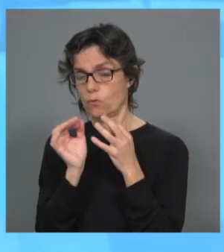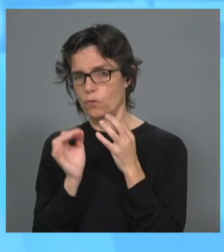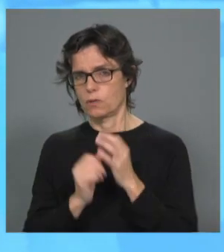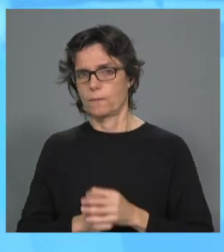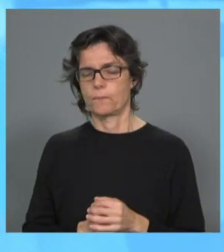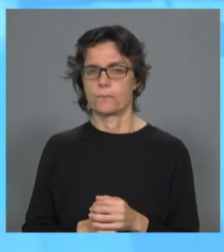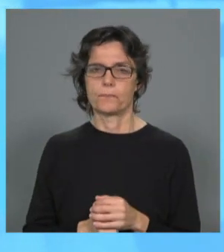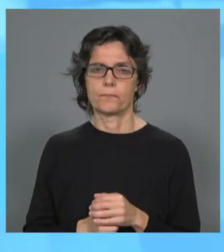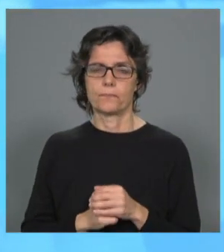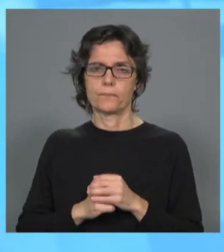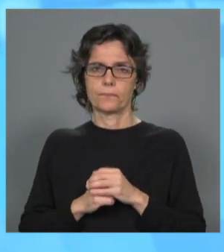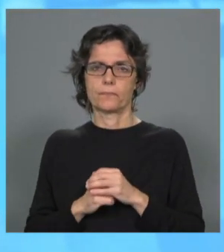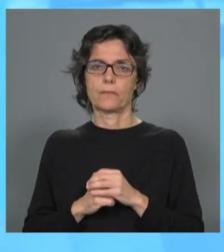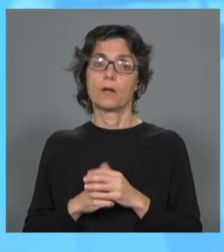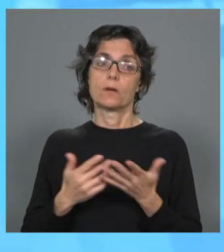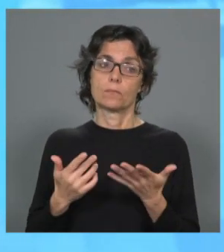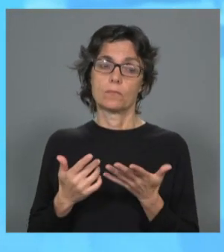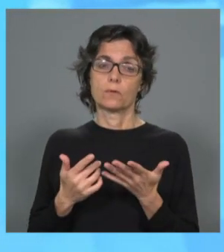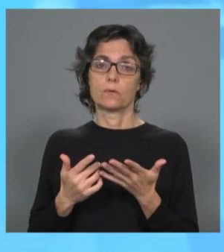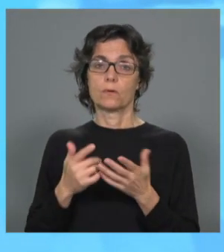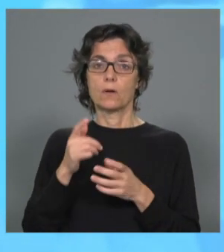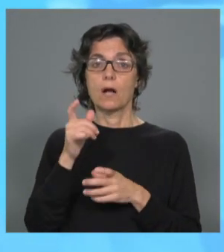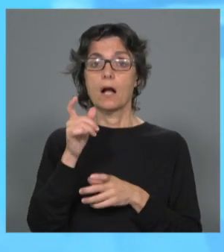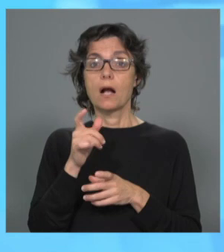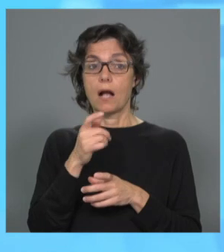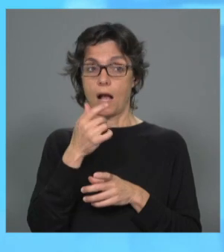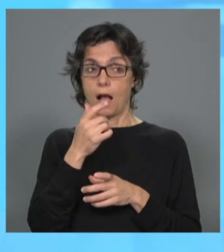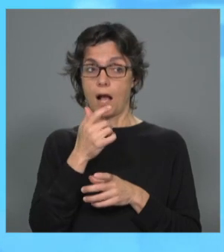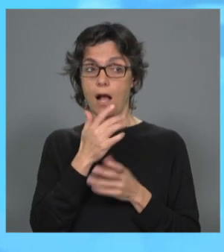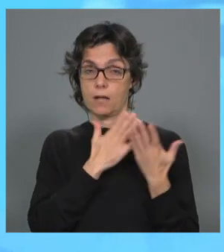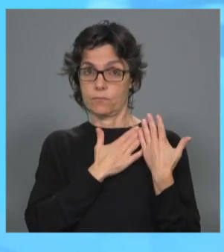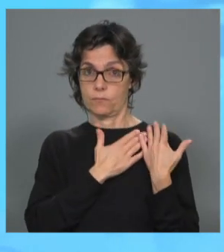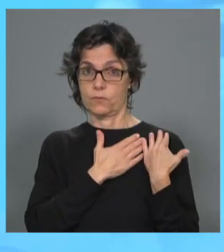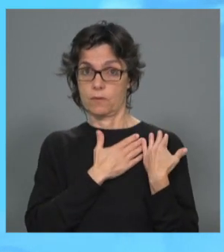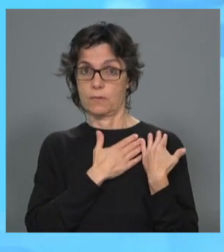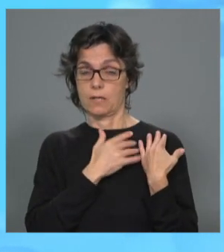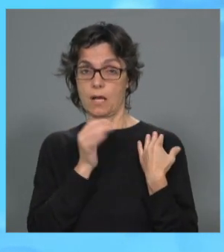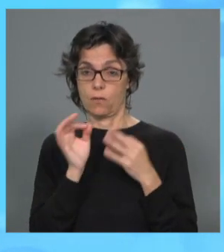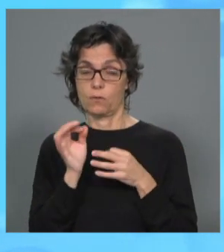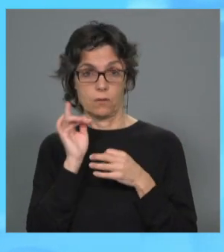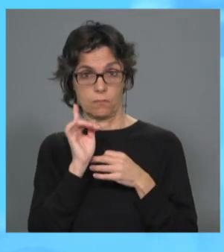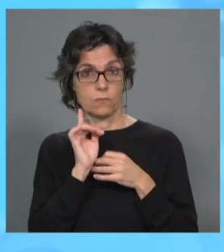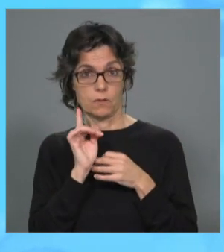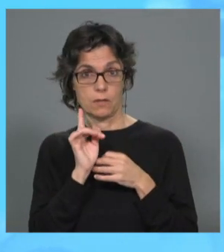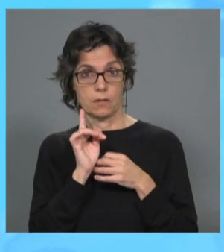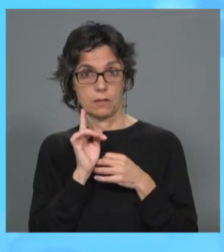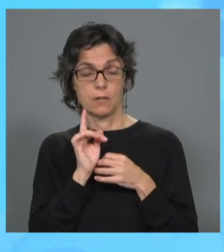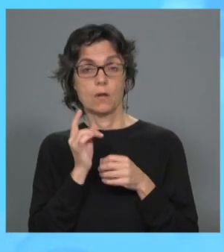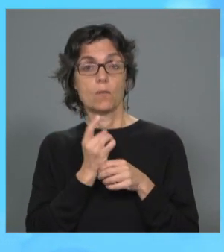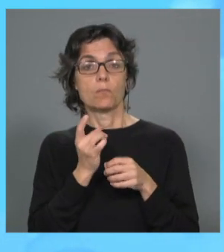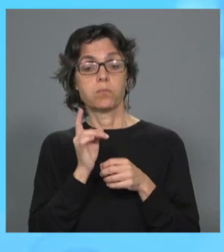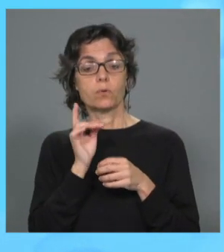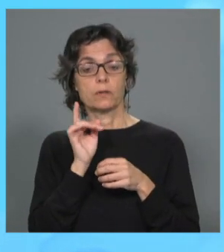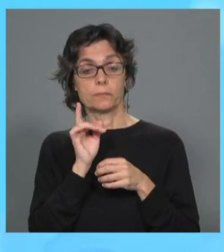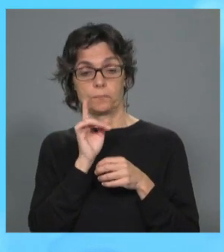muito importante a pessoa do cuidador, a confiança e a segurança que dá àquela pessoa